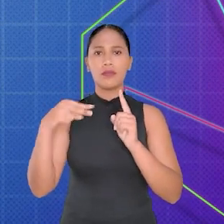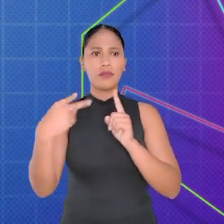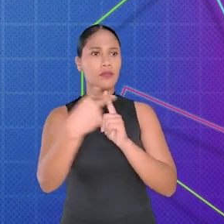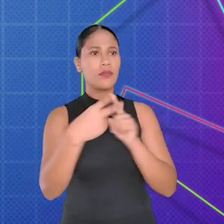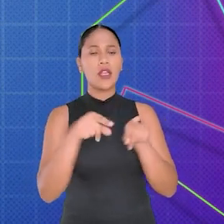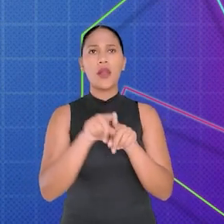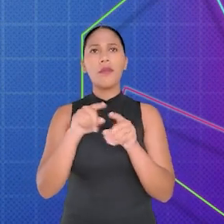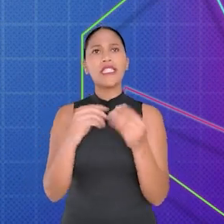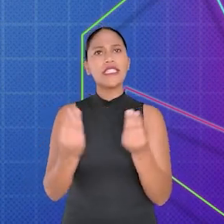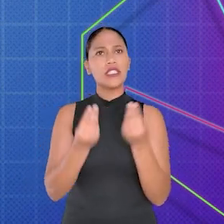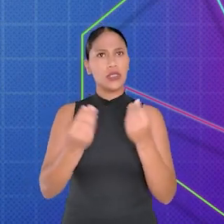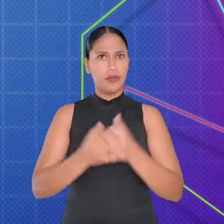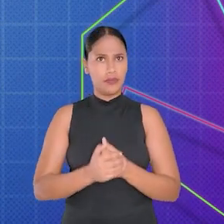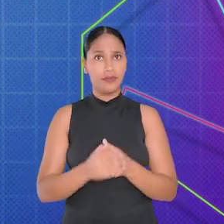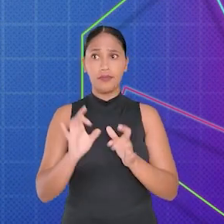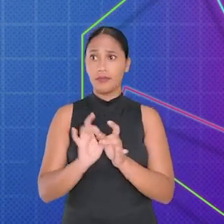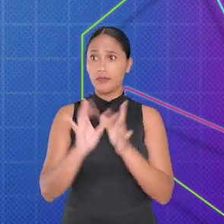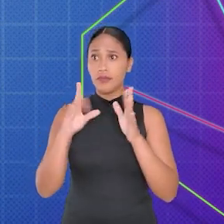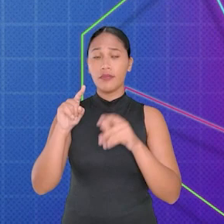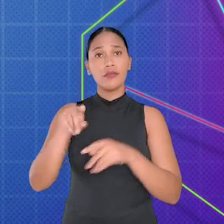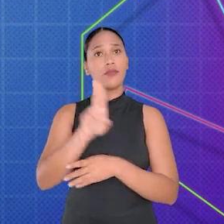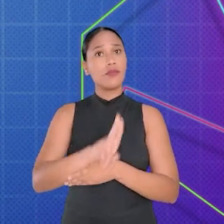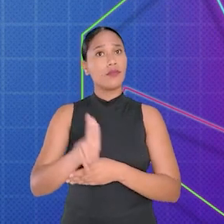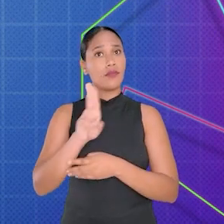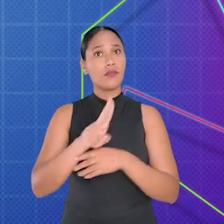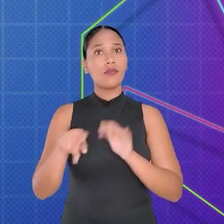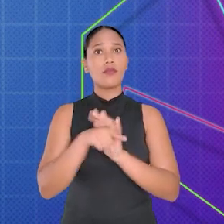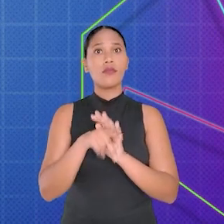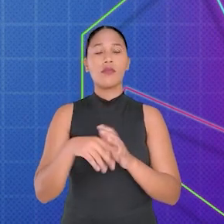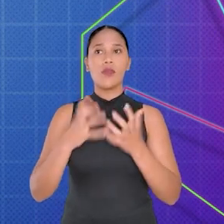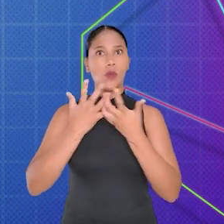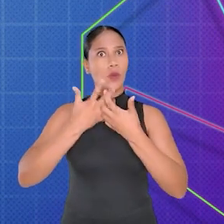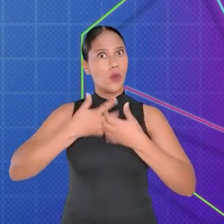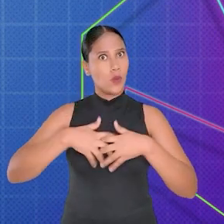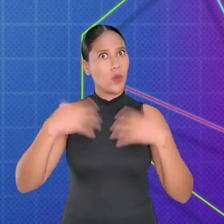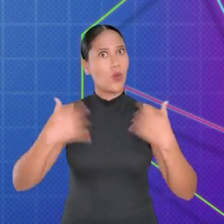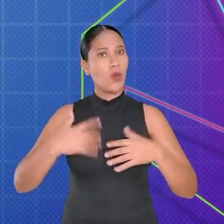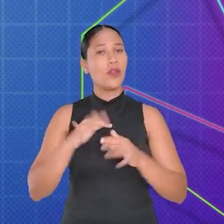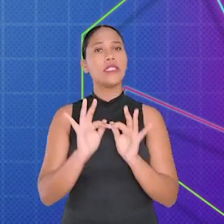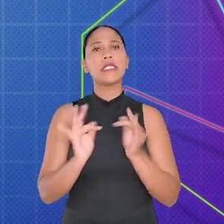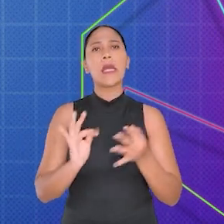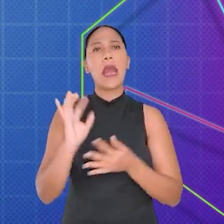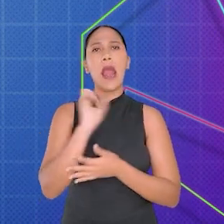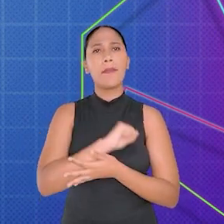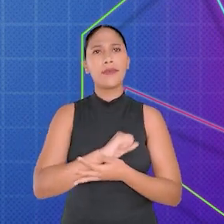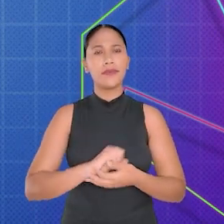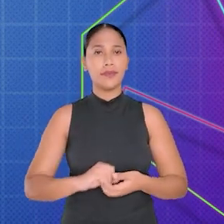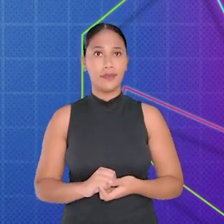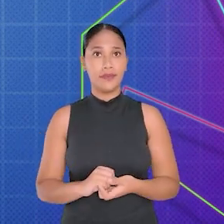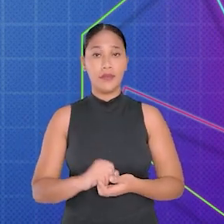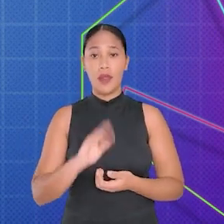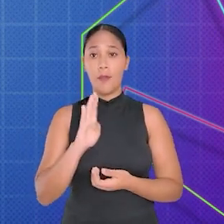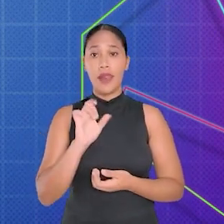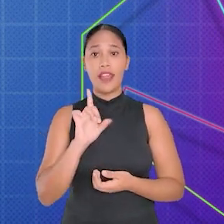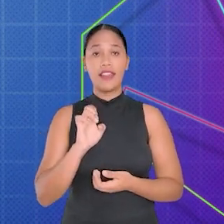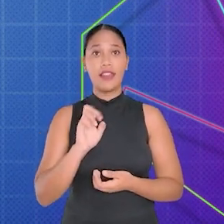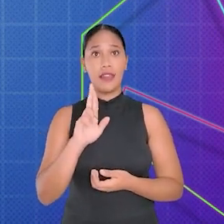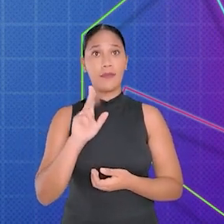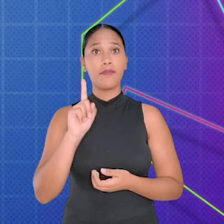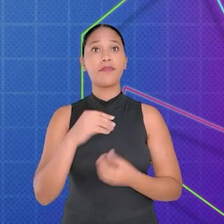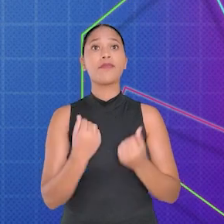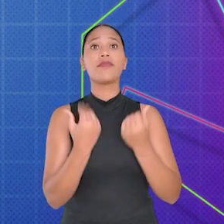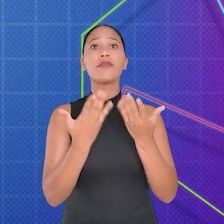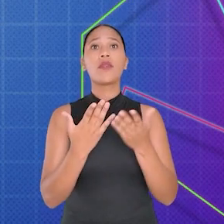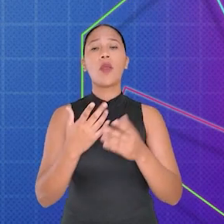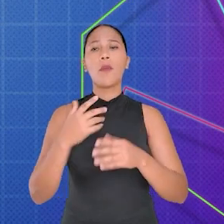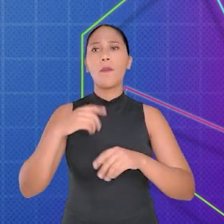simples e rápida. O Blender oferece uma ampla variedade de modificadores, que podem ser usados para diferentes fins, cada um com sua própria finalidade